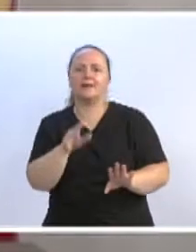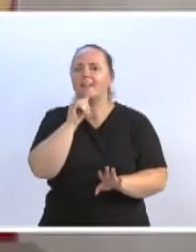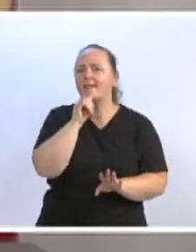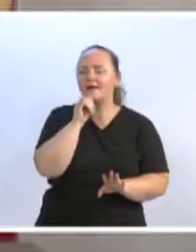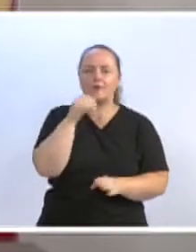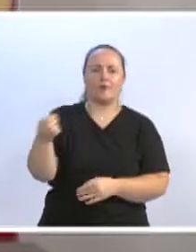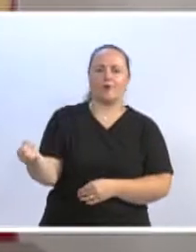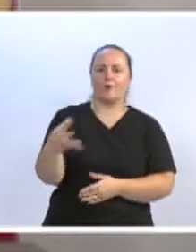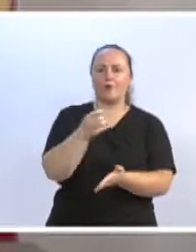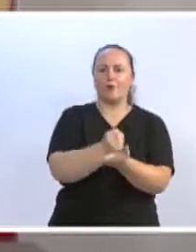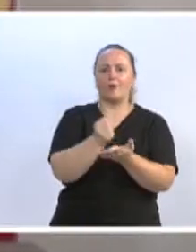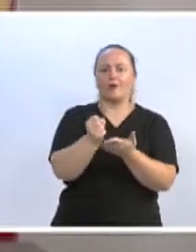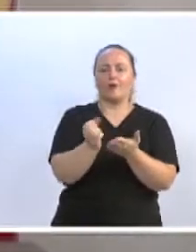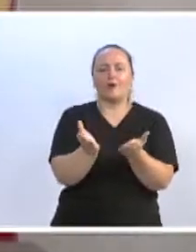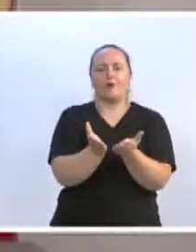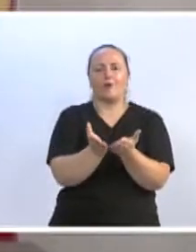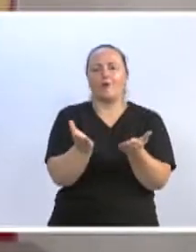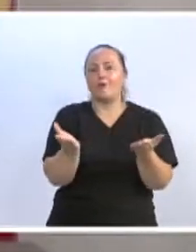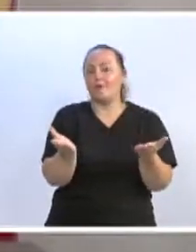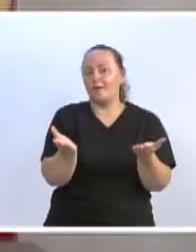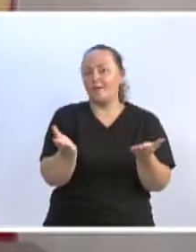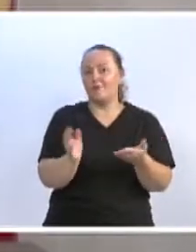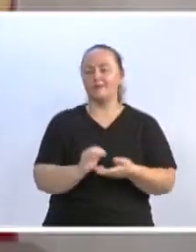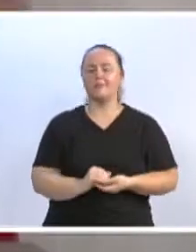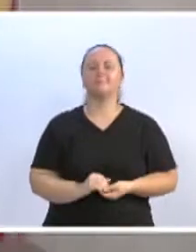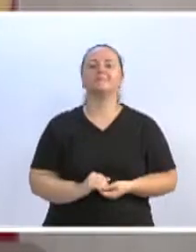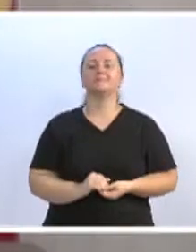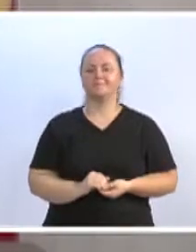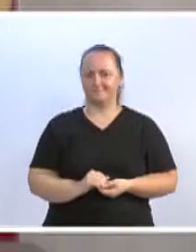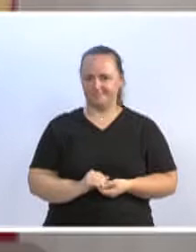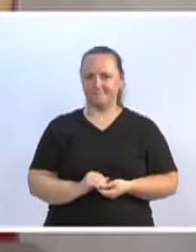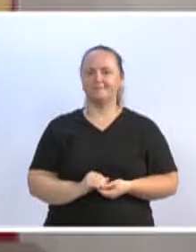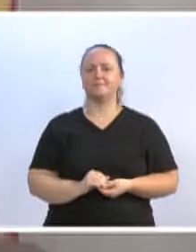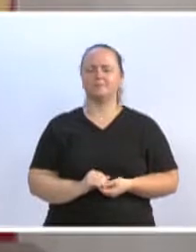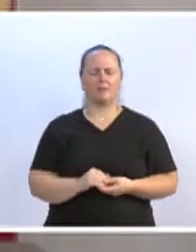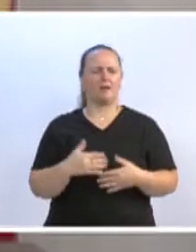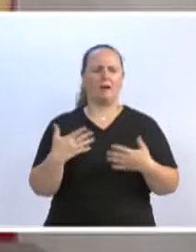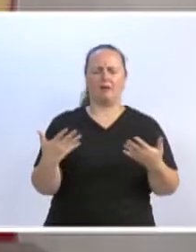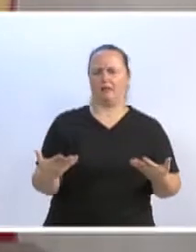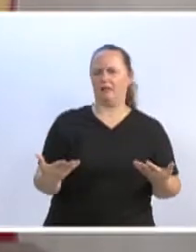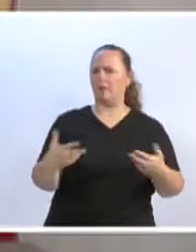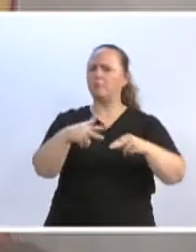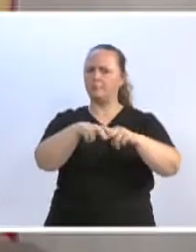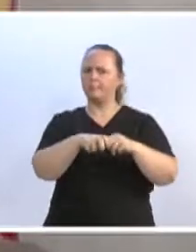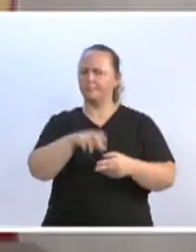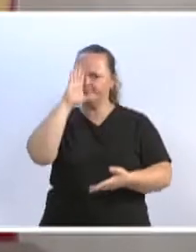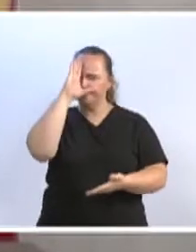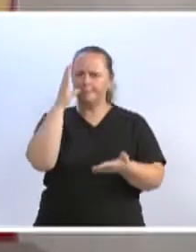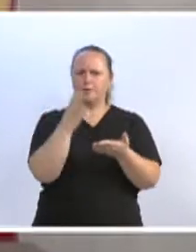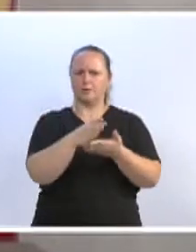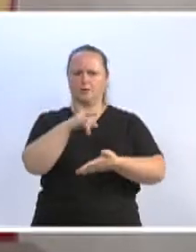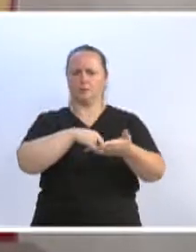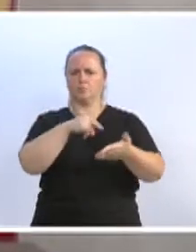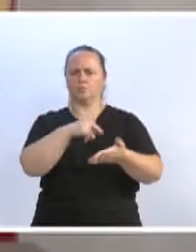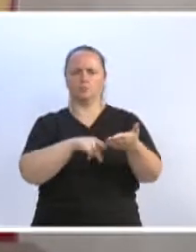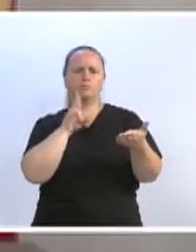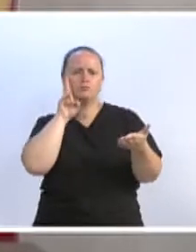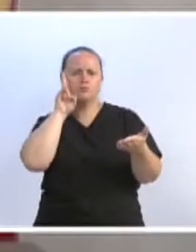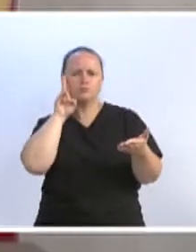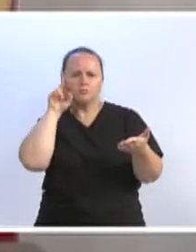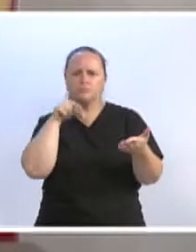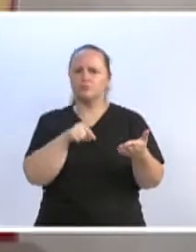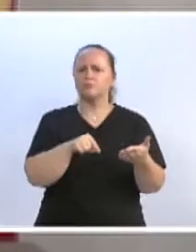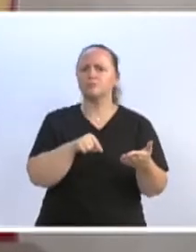Testamento. Aí você diz assim, tá, e só por isso eu deveria confiar na Bíblia como documento histórico? Só